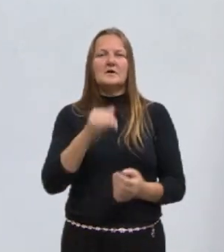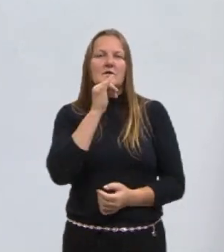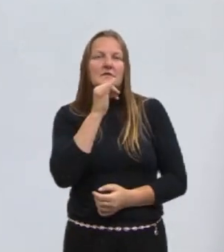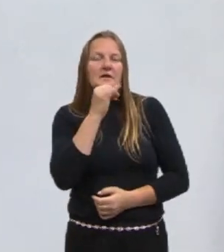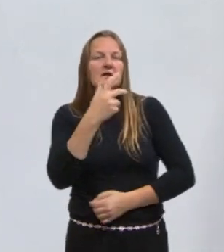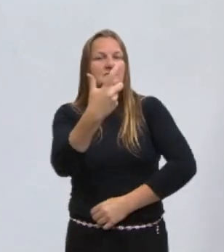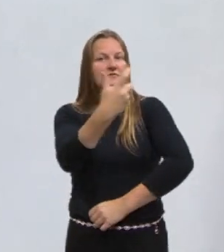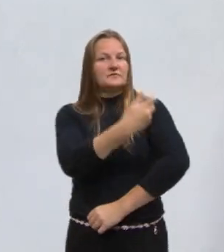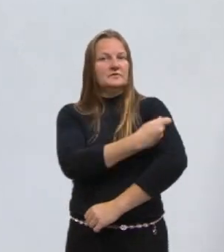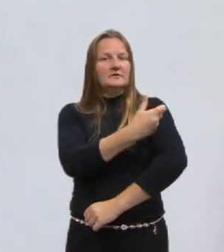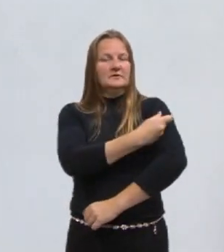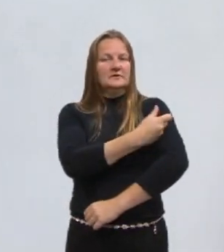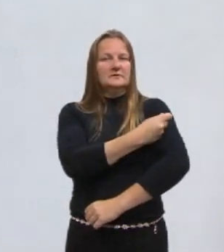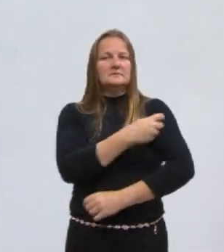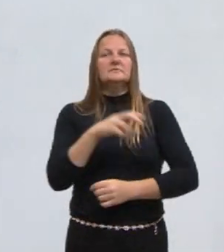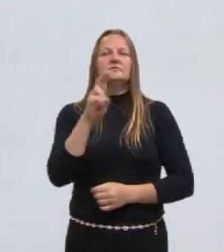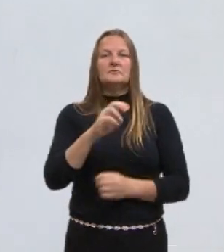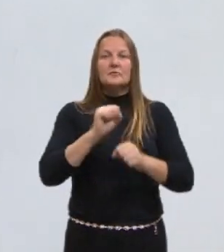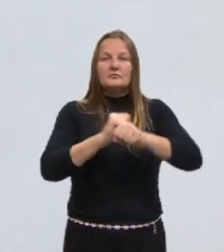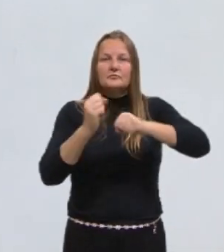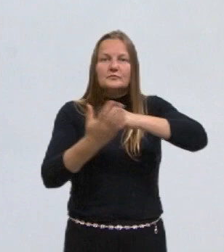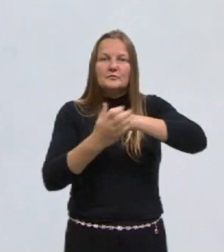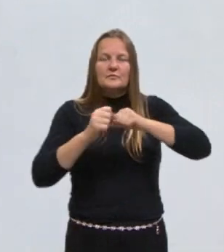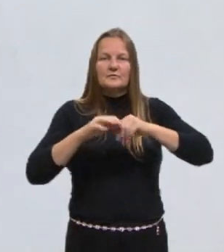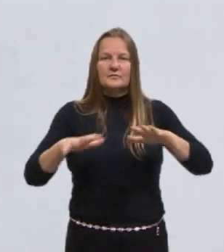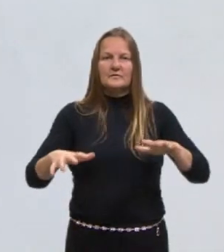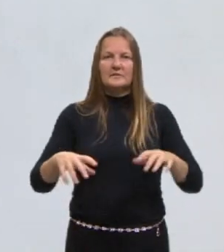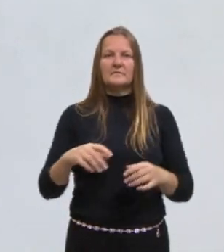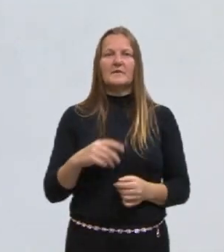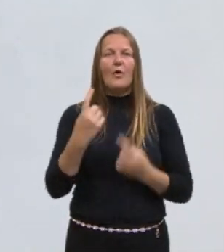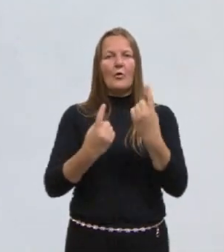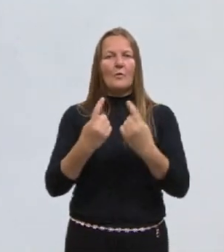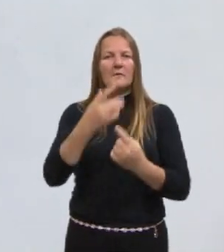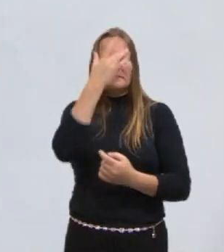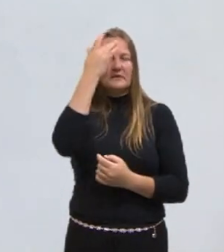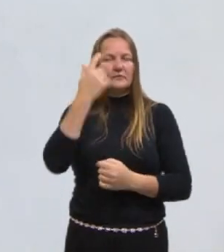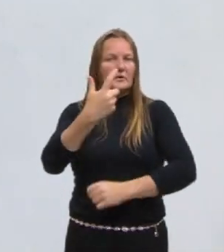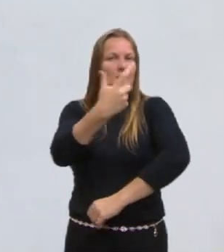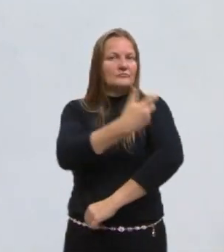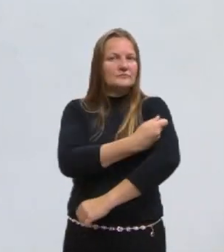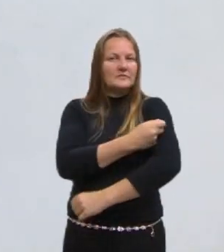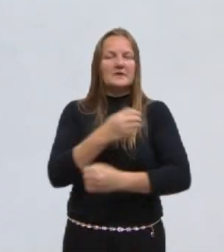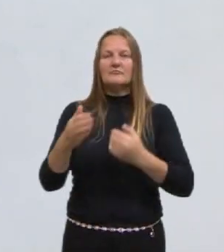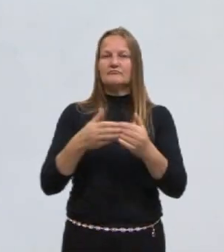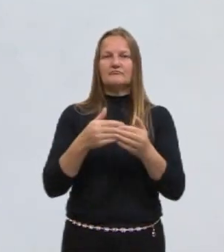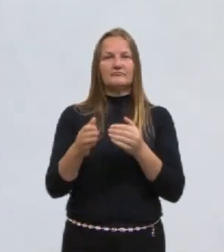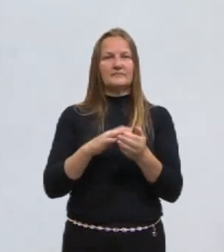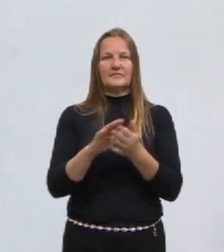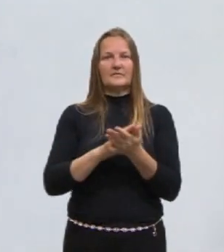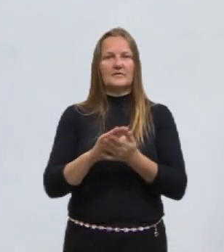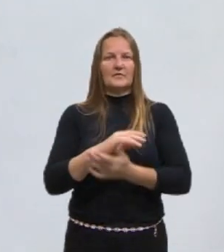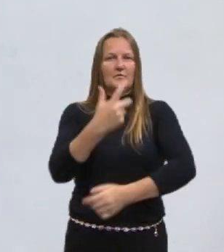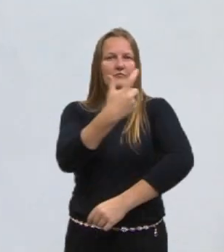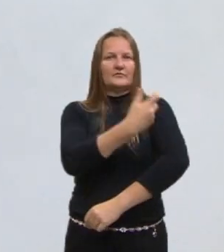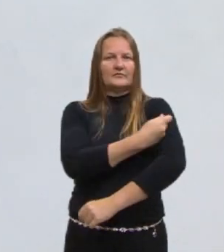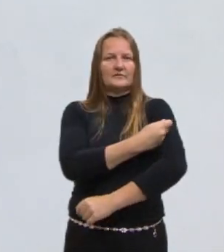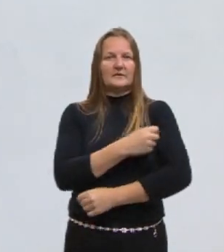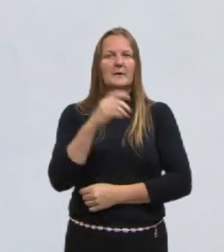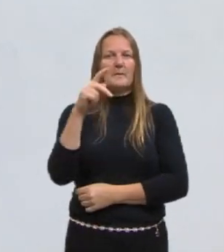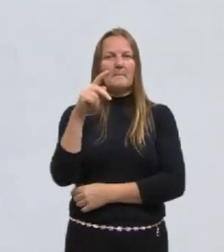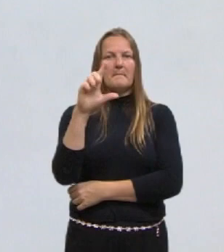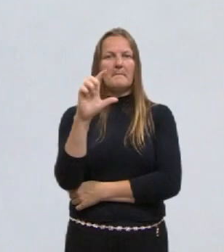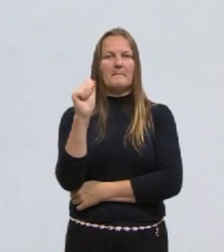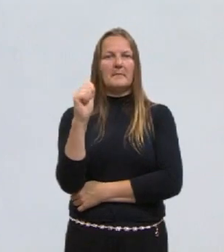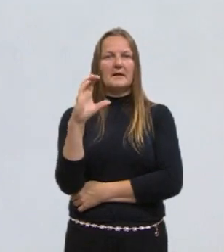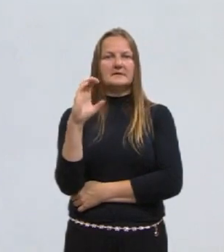das vacinas, né, do Covid, que algumas pessoas não recebiam a vacina, o que, que é isso, né? A gente chama de placebo,